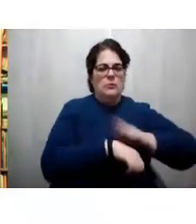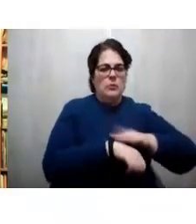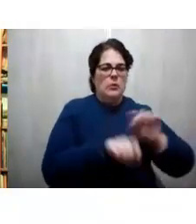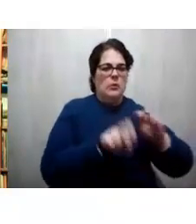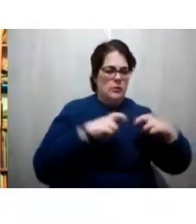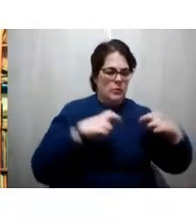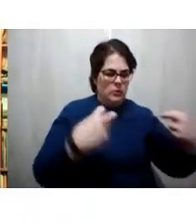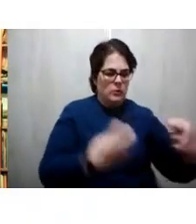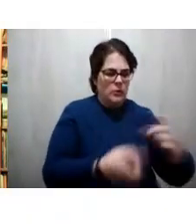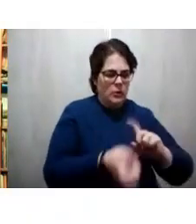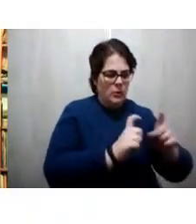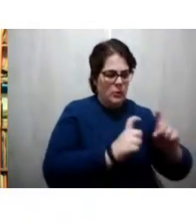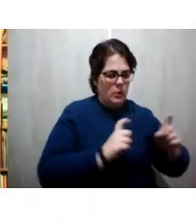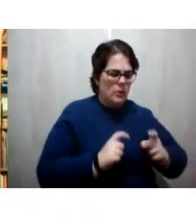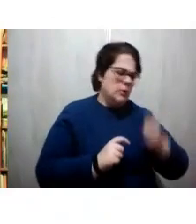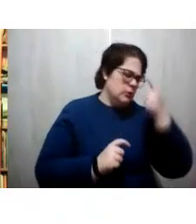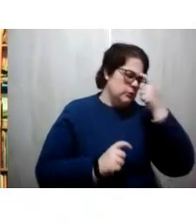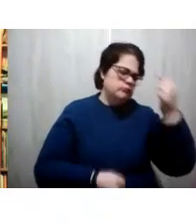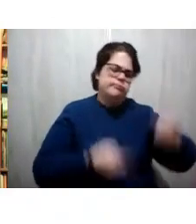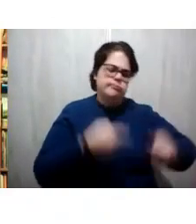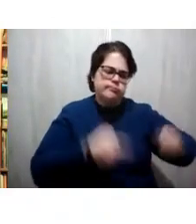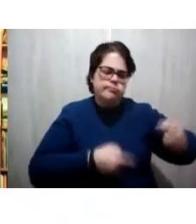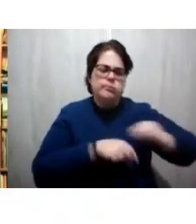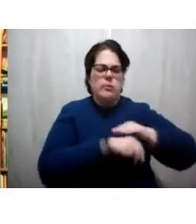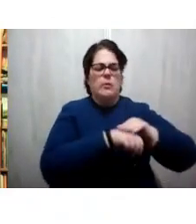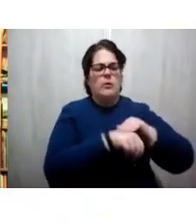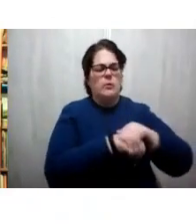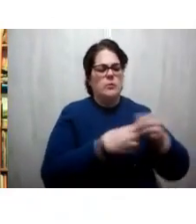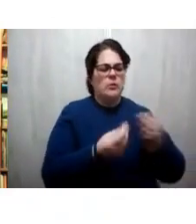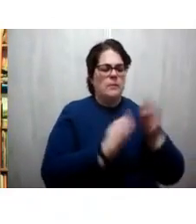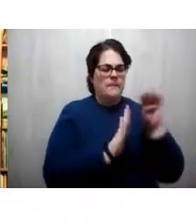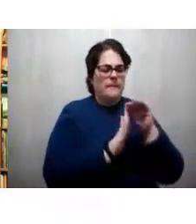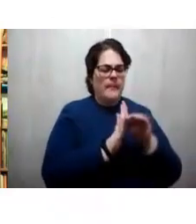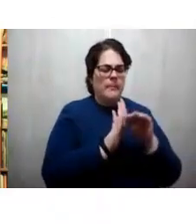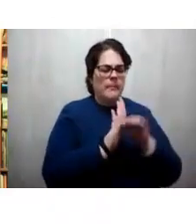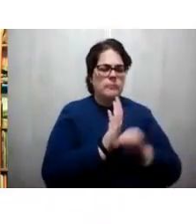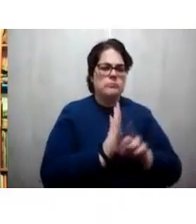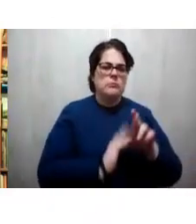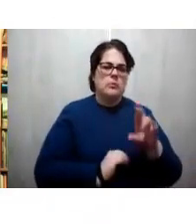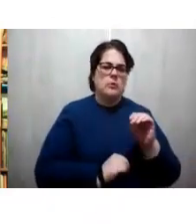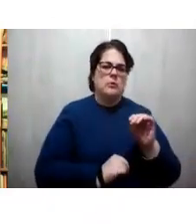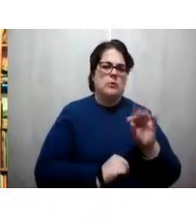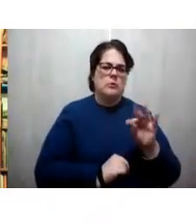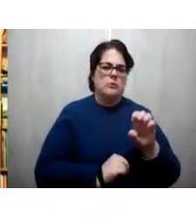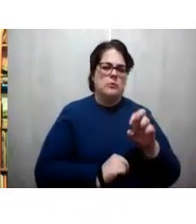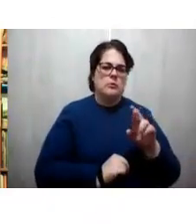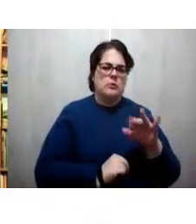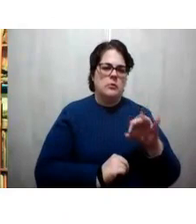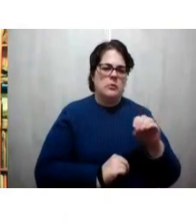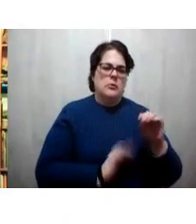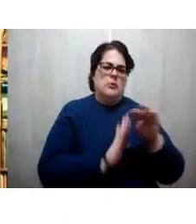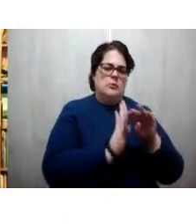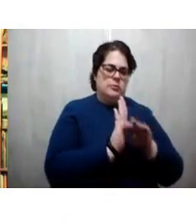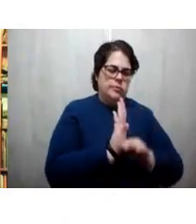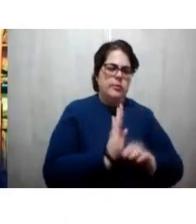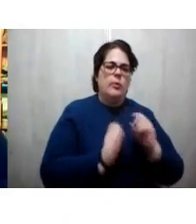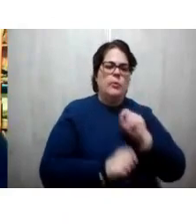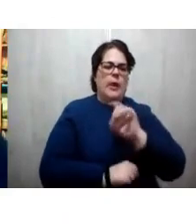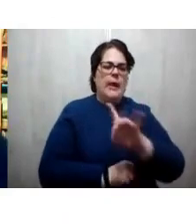discutimos o planejamento da elaboração dos roteiros, da divisão dos audiodescritores